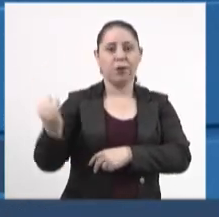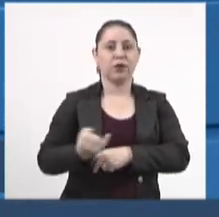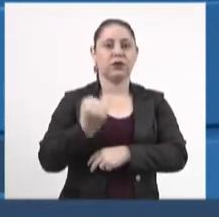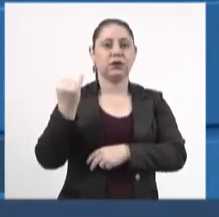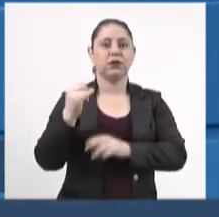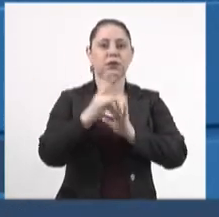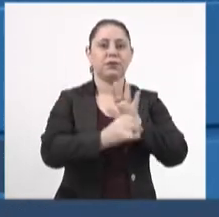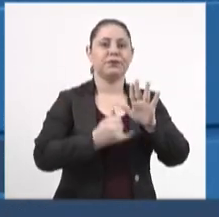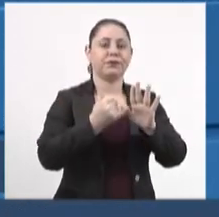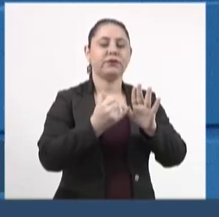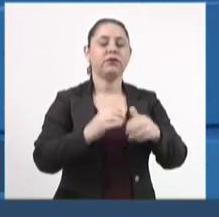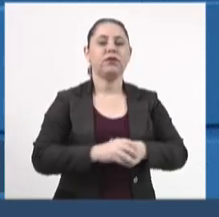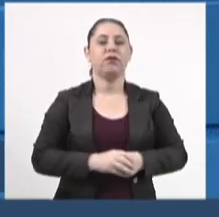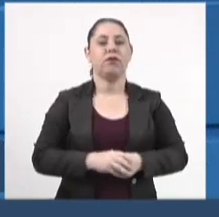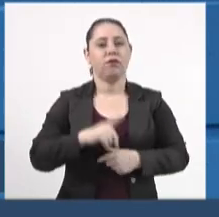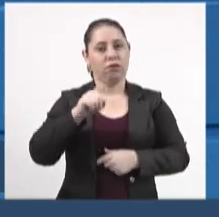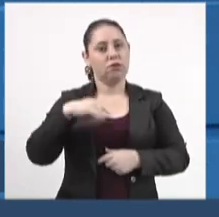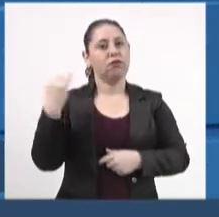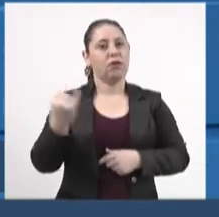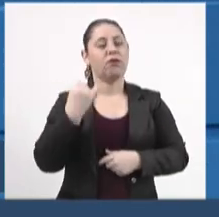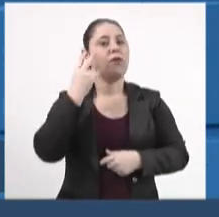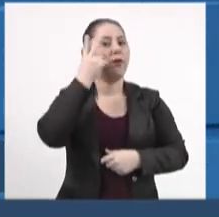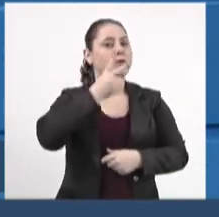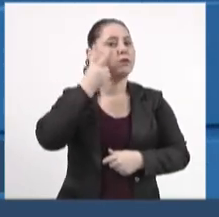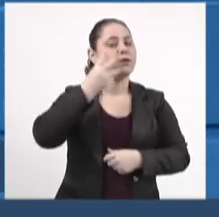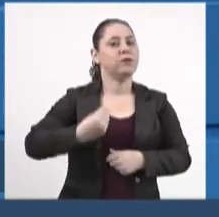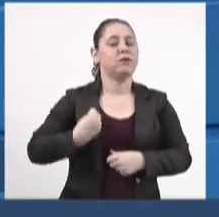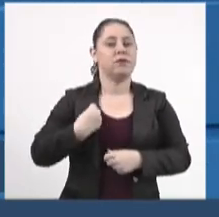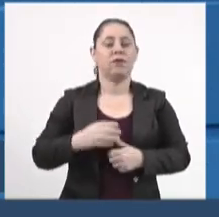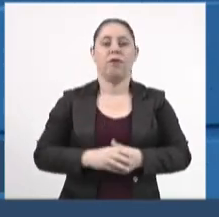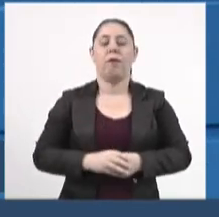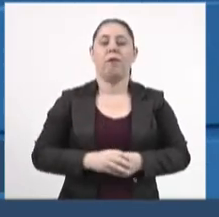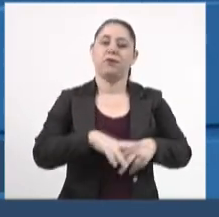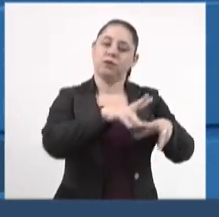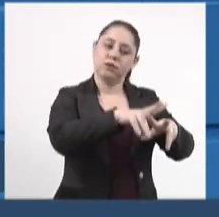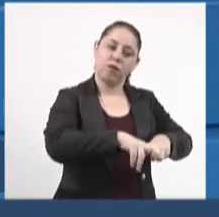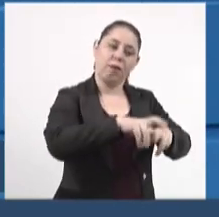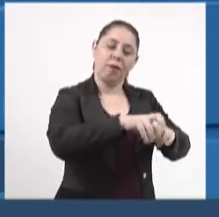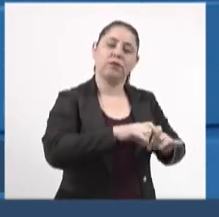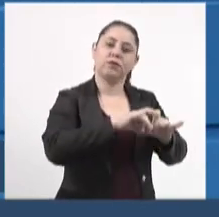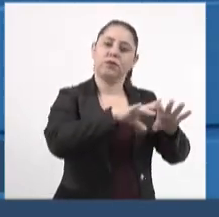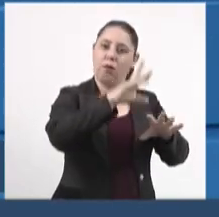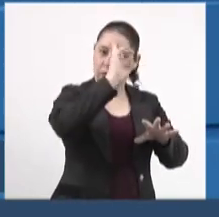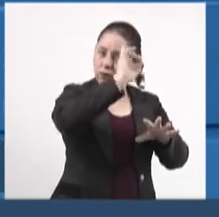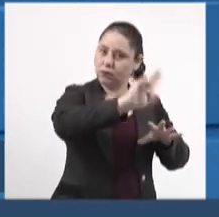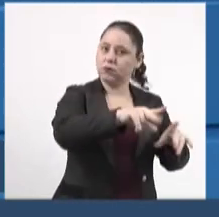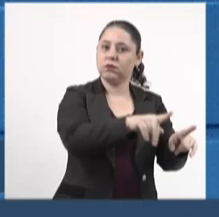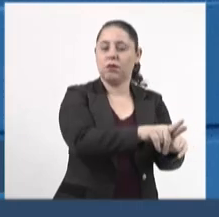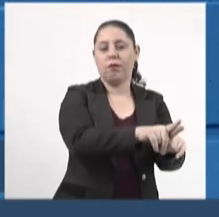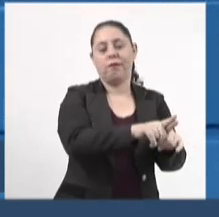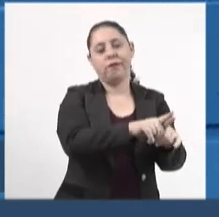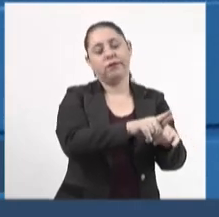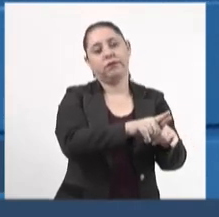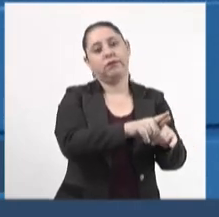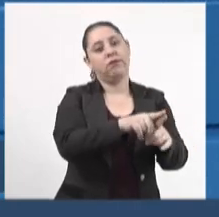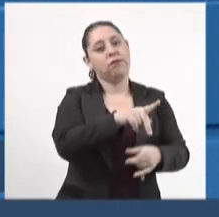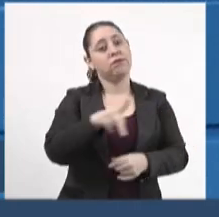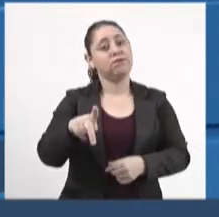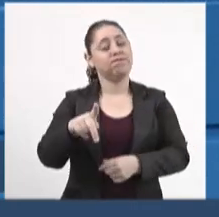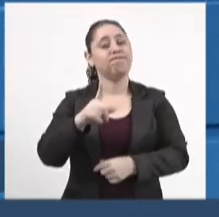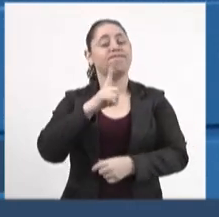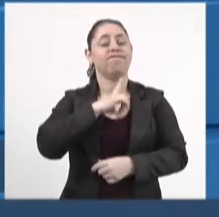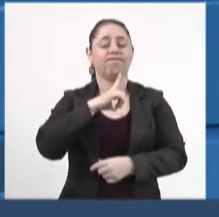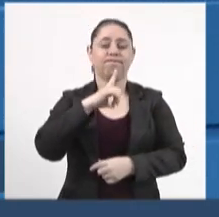desse projeto. É importante que os vereadores estejam presentes, a classe produtiva, os produtores rurais. E, presidente,